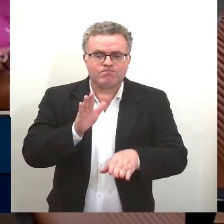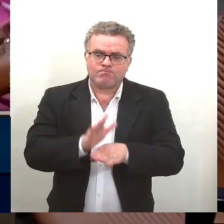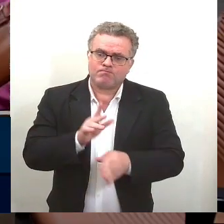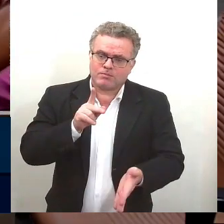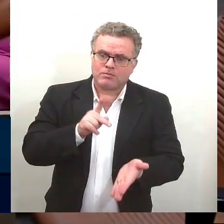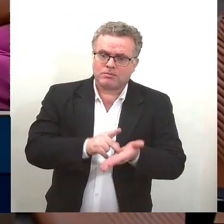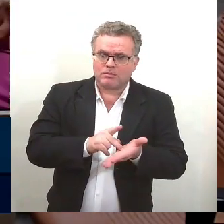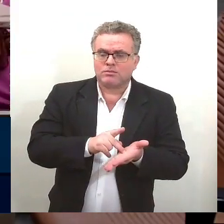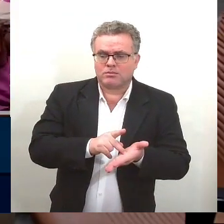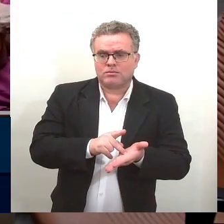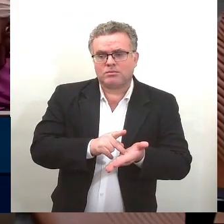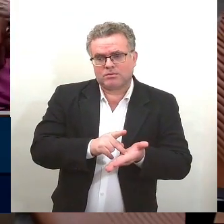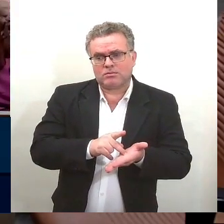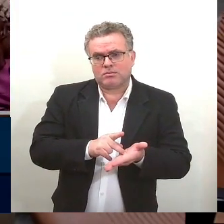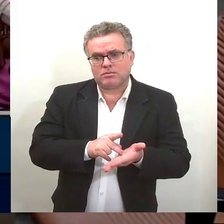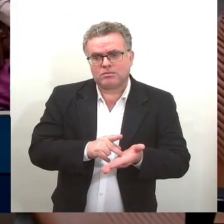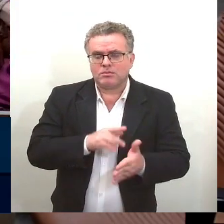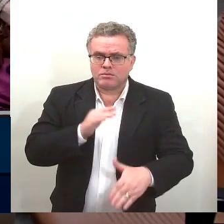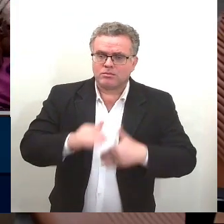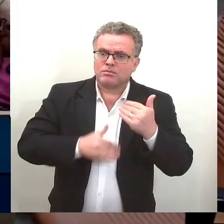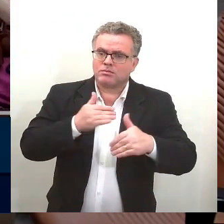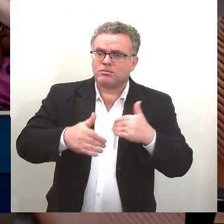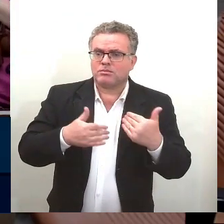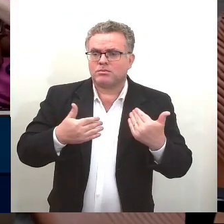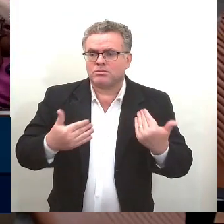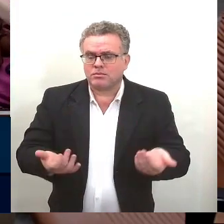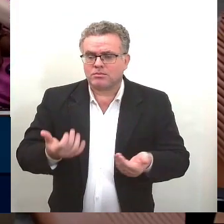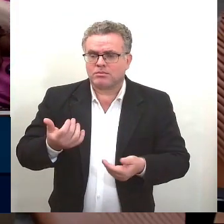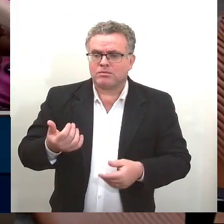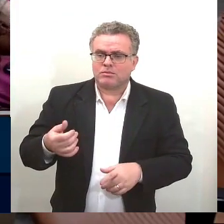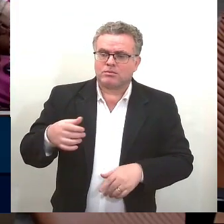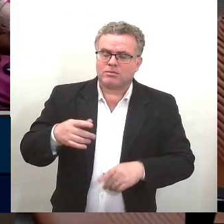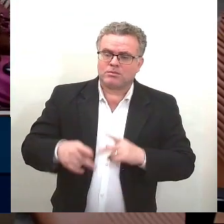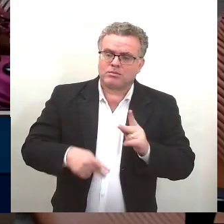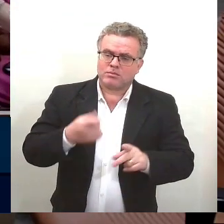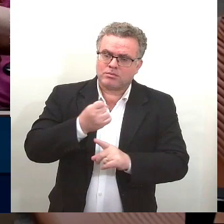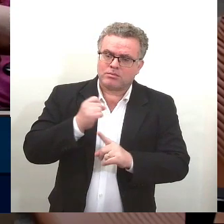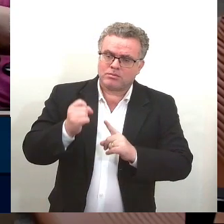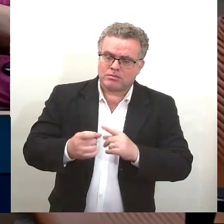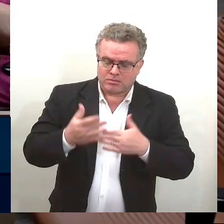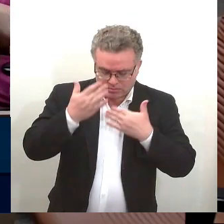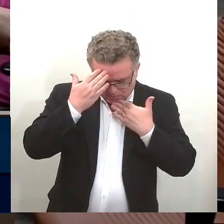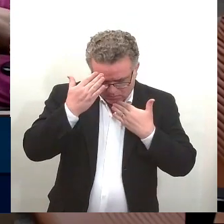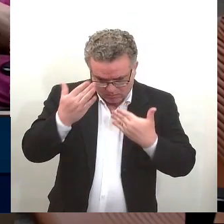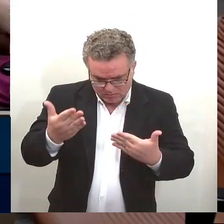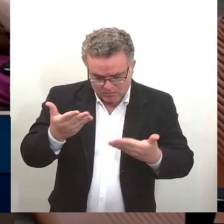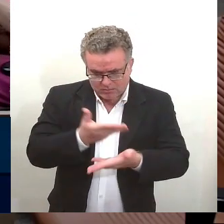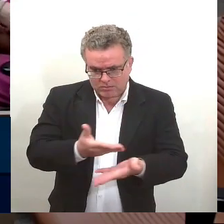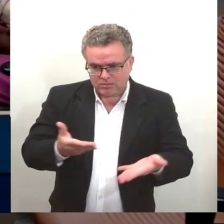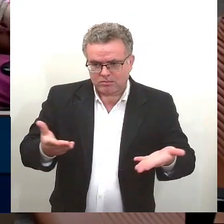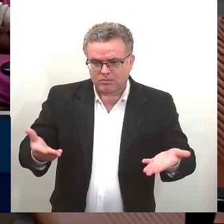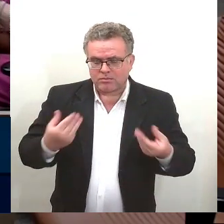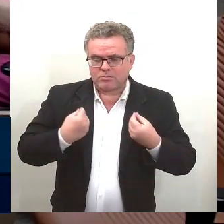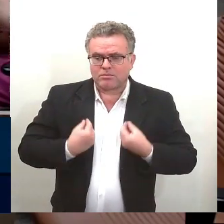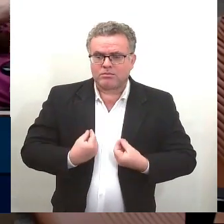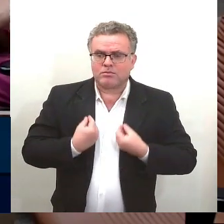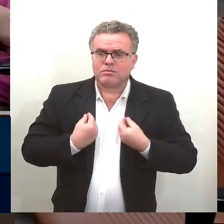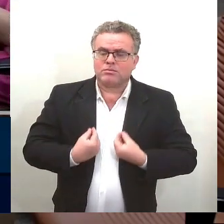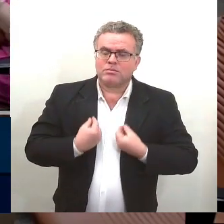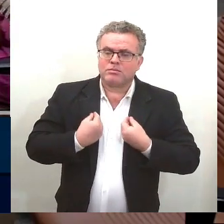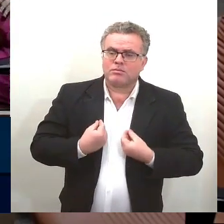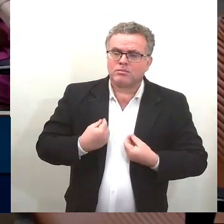à sociedade sergipana. Então, agradecemos a presença da senhora secretária de Estado da Fazenda, Sara